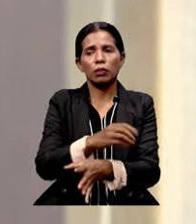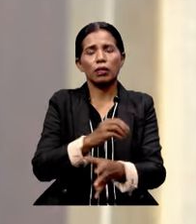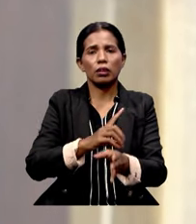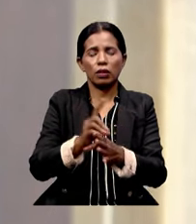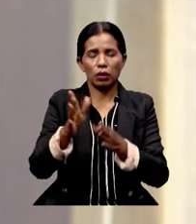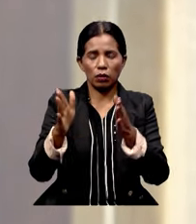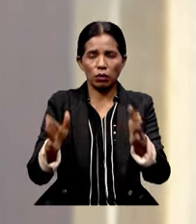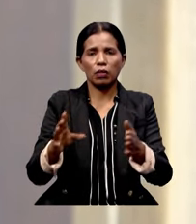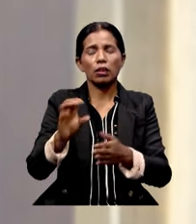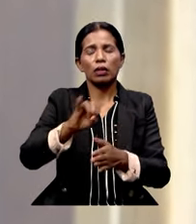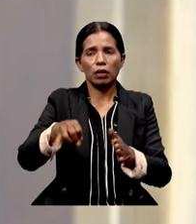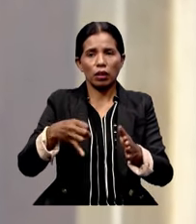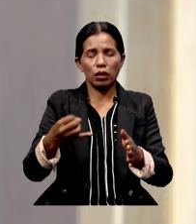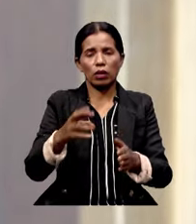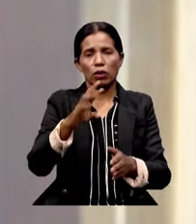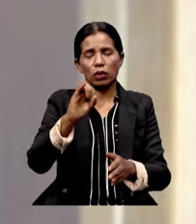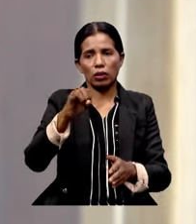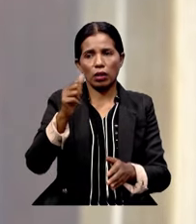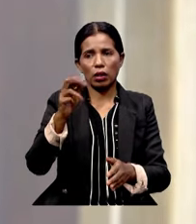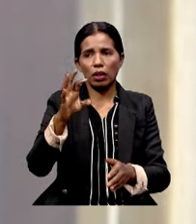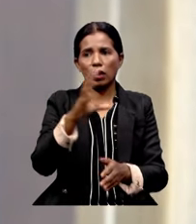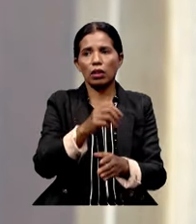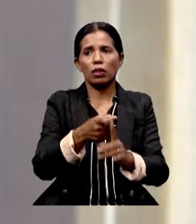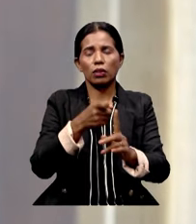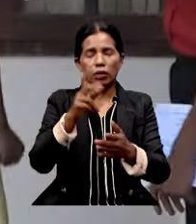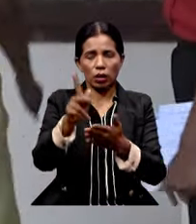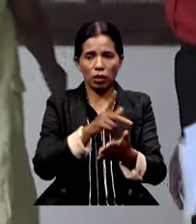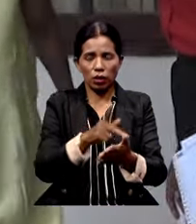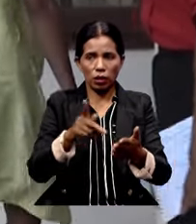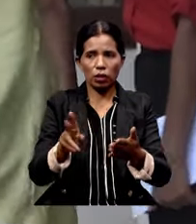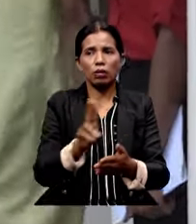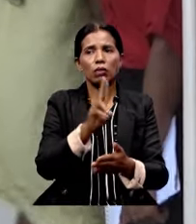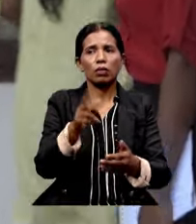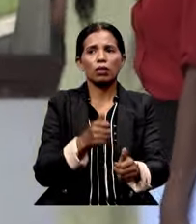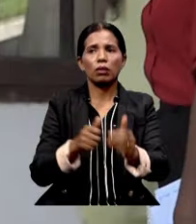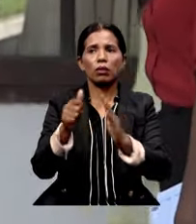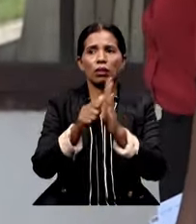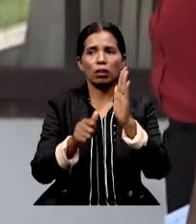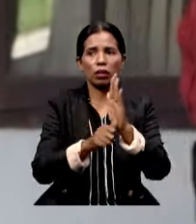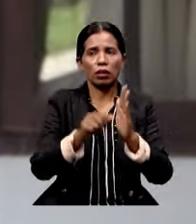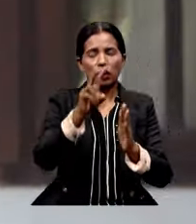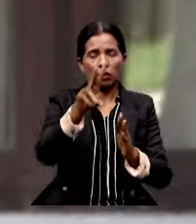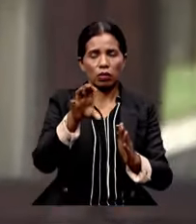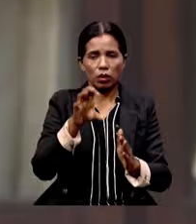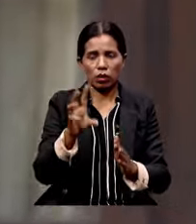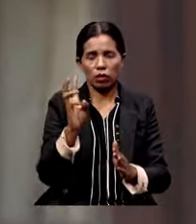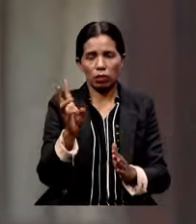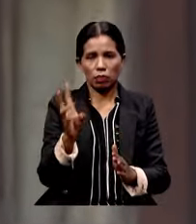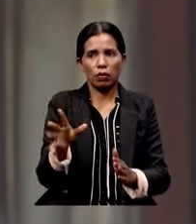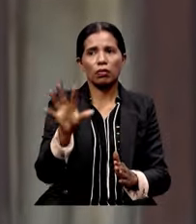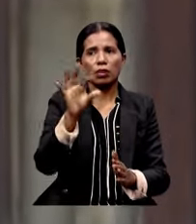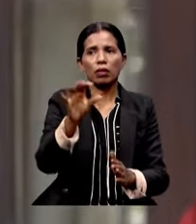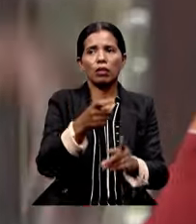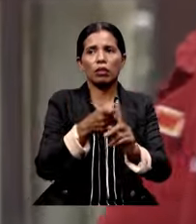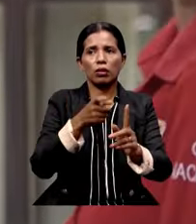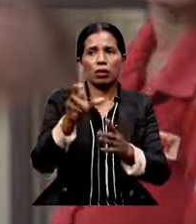Comissão Anticorrupção, Rosário Araújo, Russi Crime Peculato no Uso do Artigo Atos Rua Cianulo Restinen, Russi